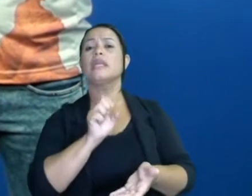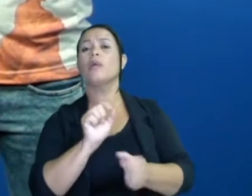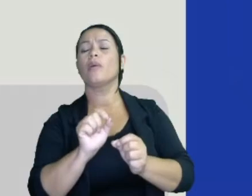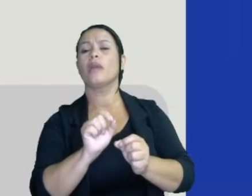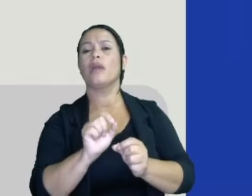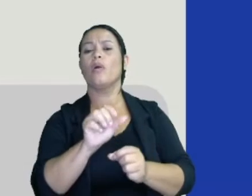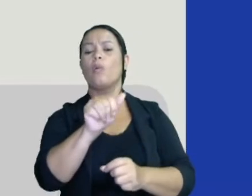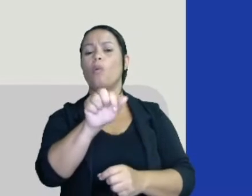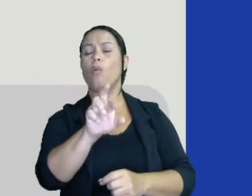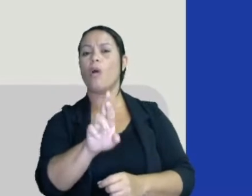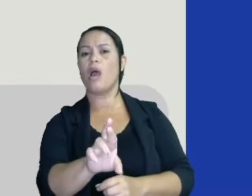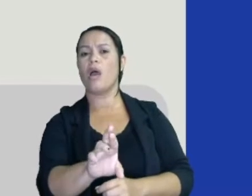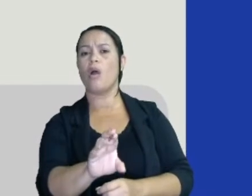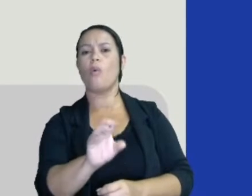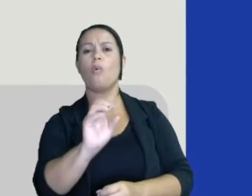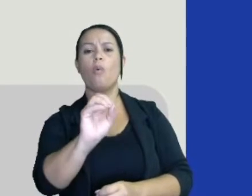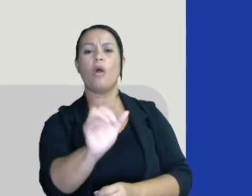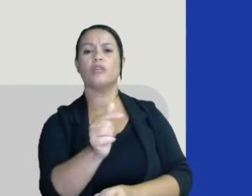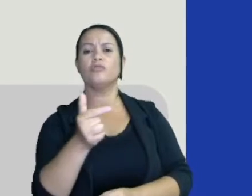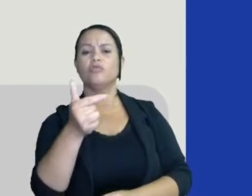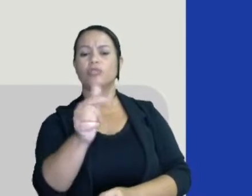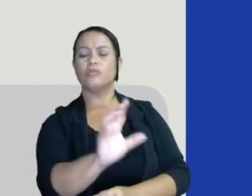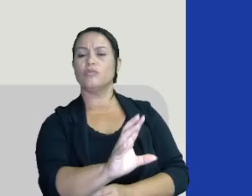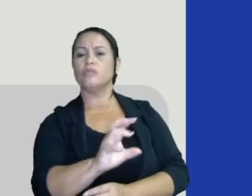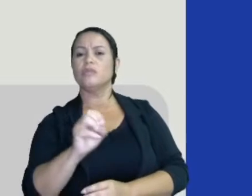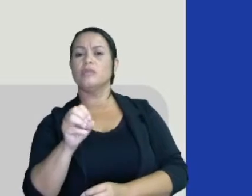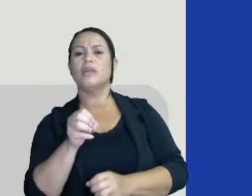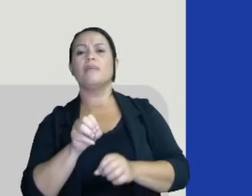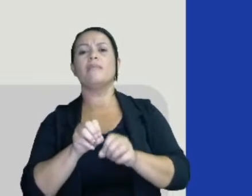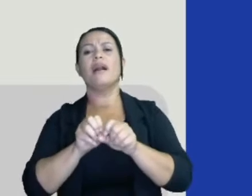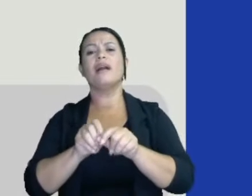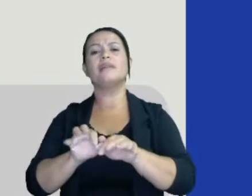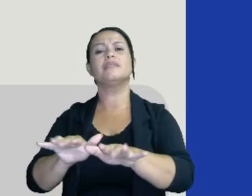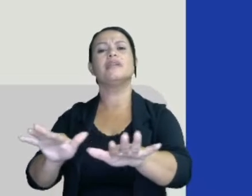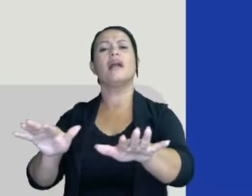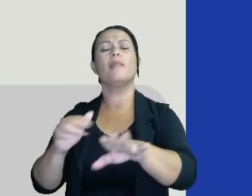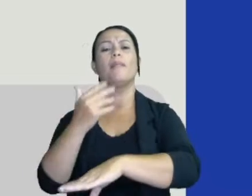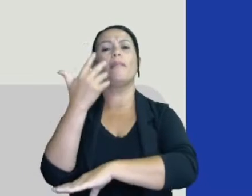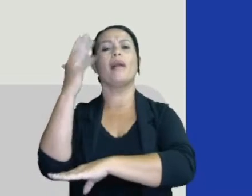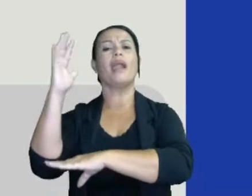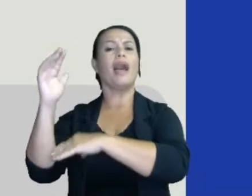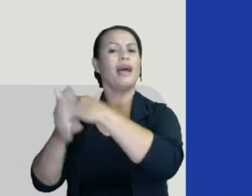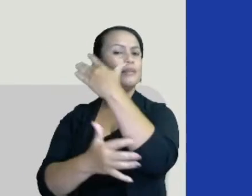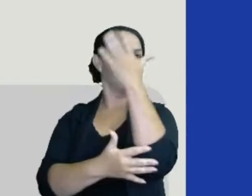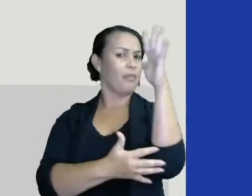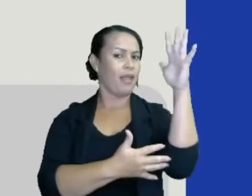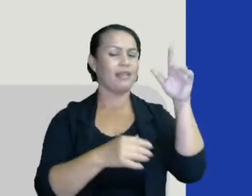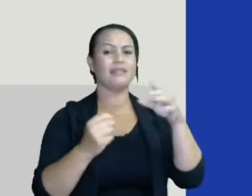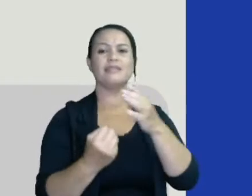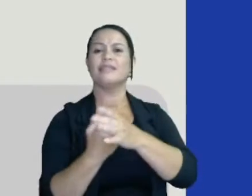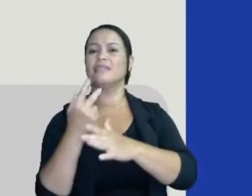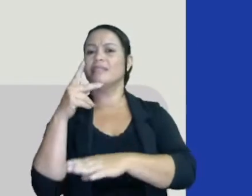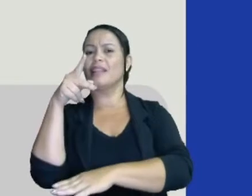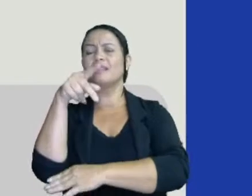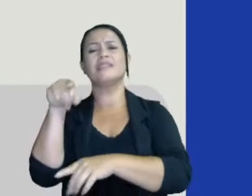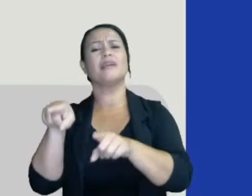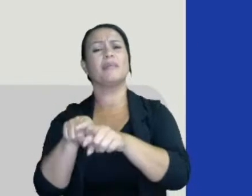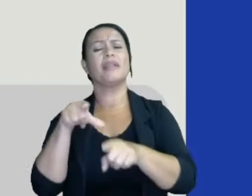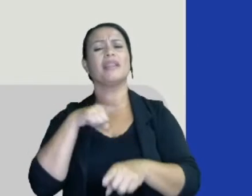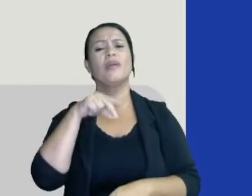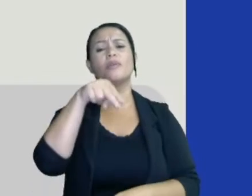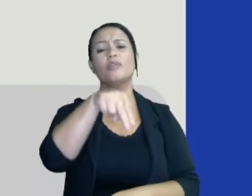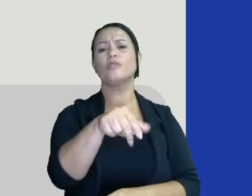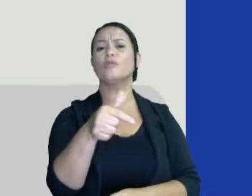oxigênio do ar e passam esse oxigênio do ar para as plantas. Assim como existem também nitrogênios